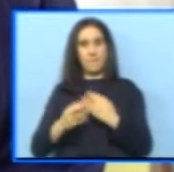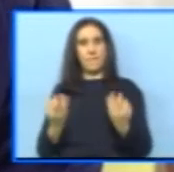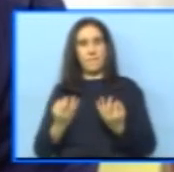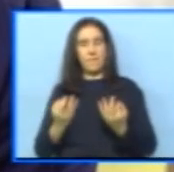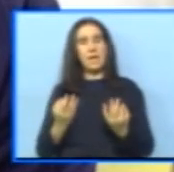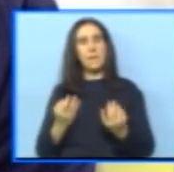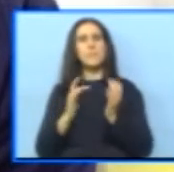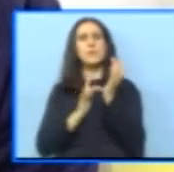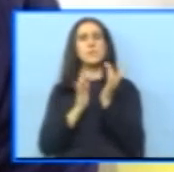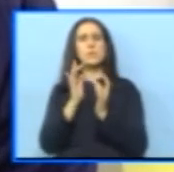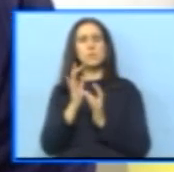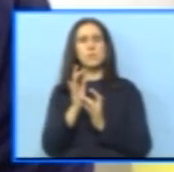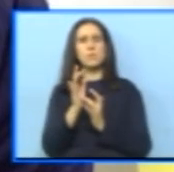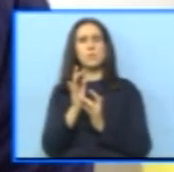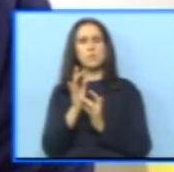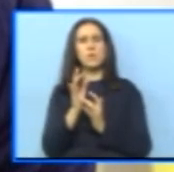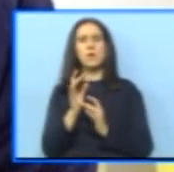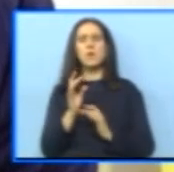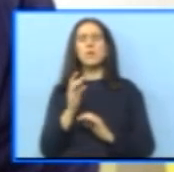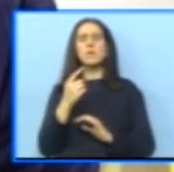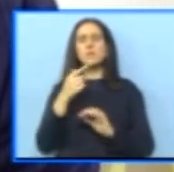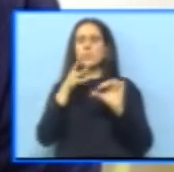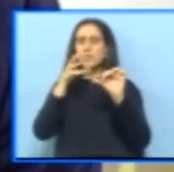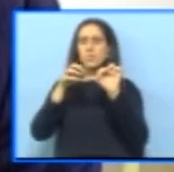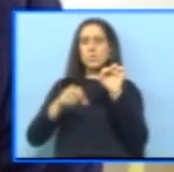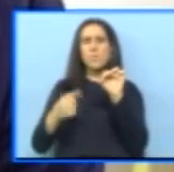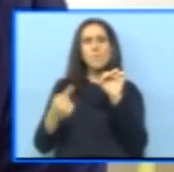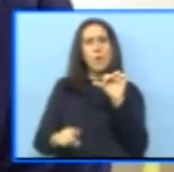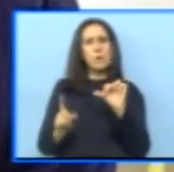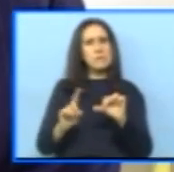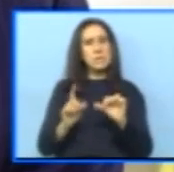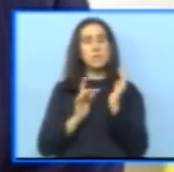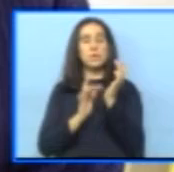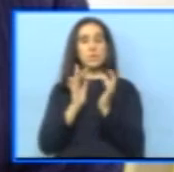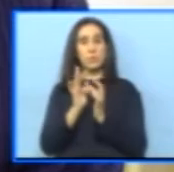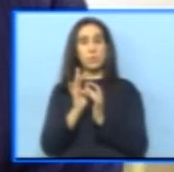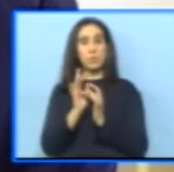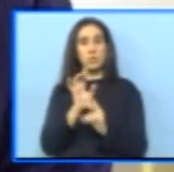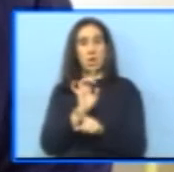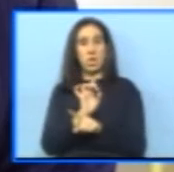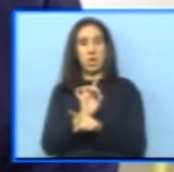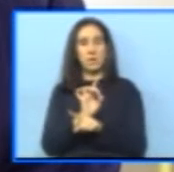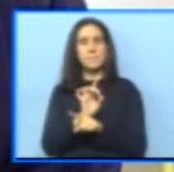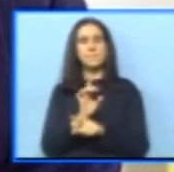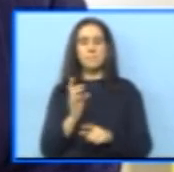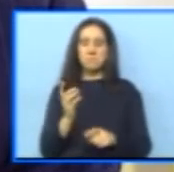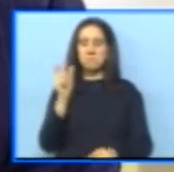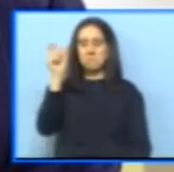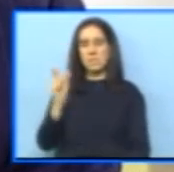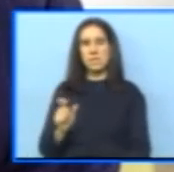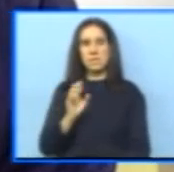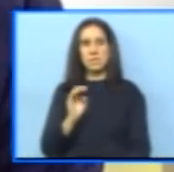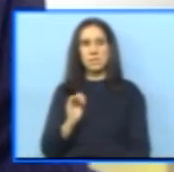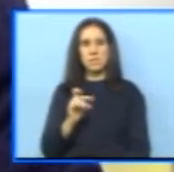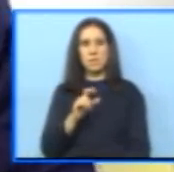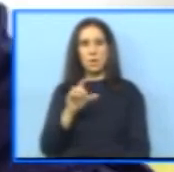é que Jesus não fica pelo comentário. Jesus empresta a esta ou São Mateus coloca Jesus